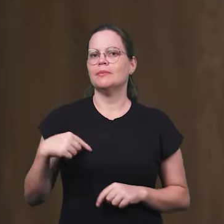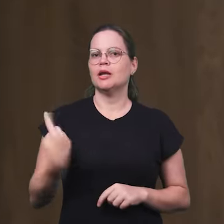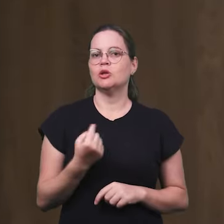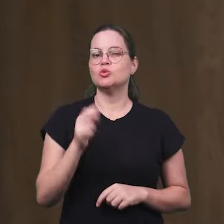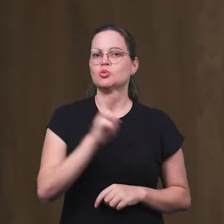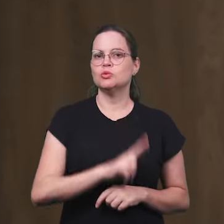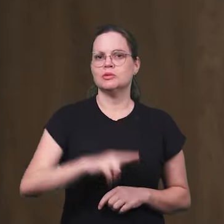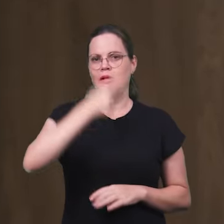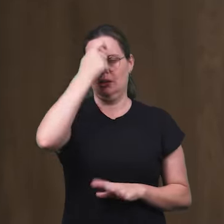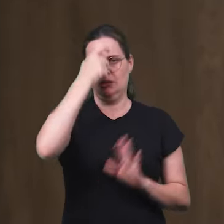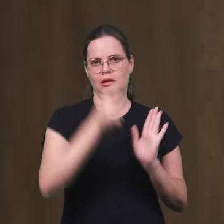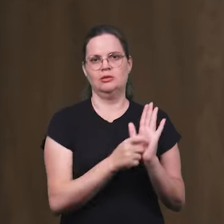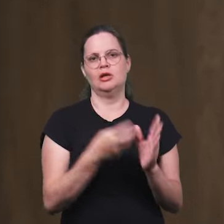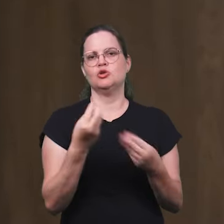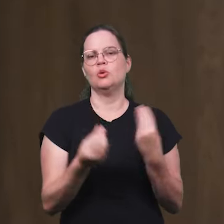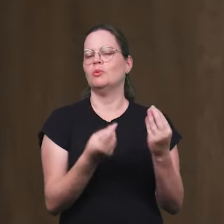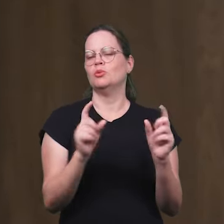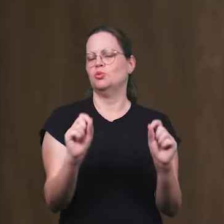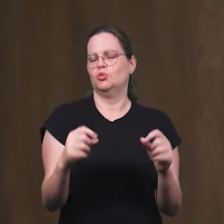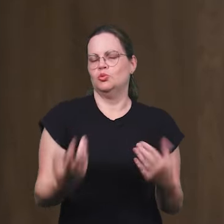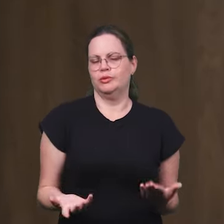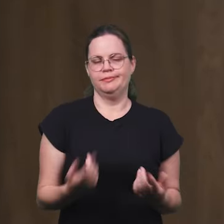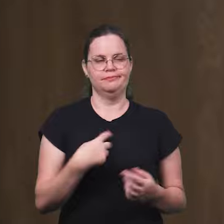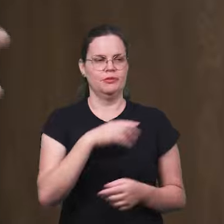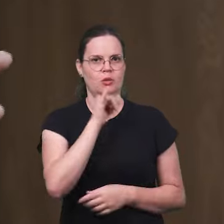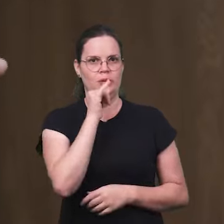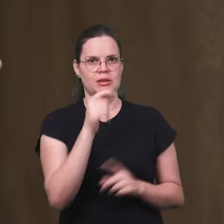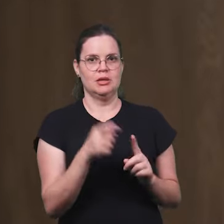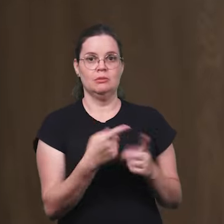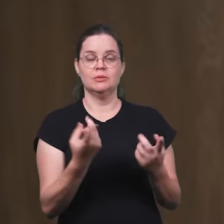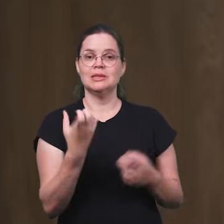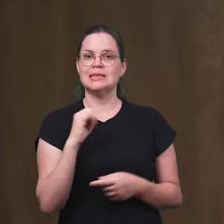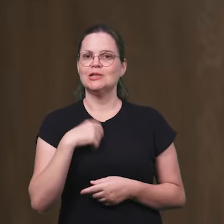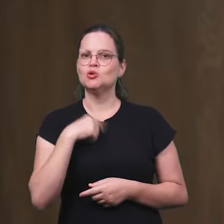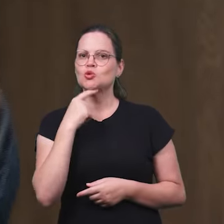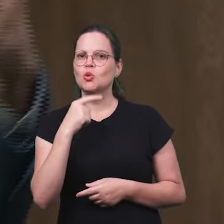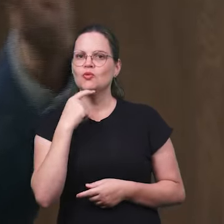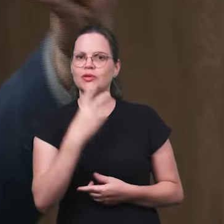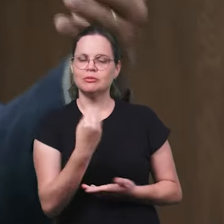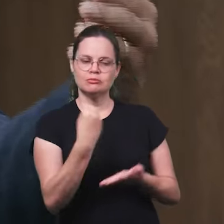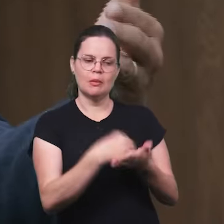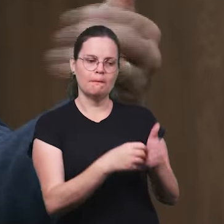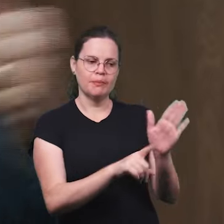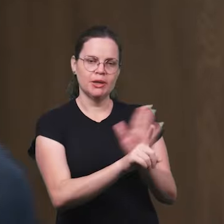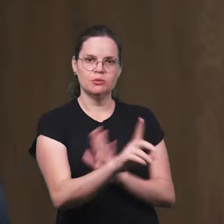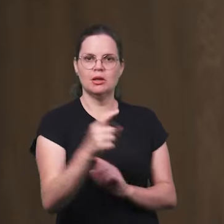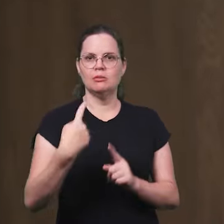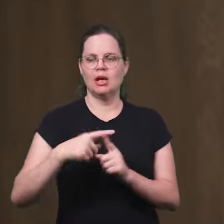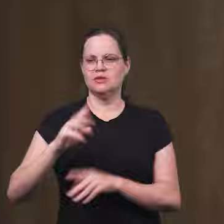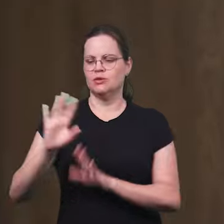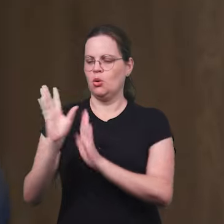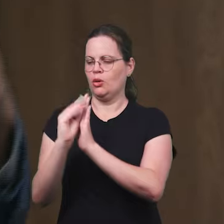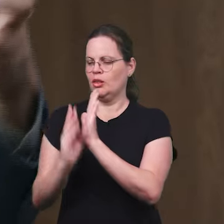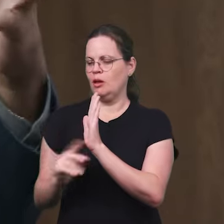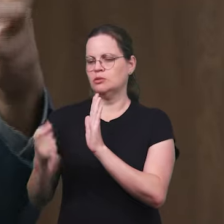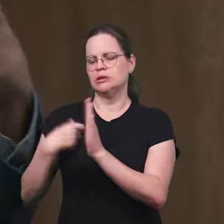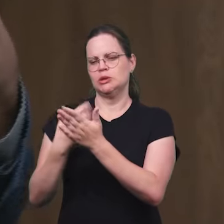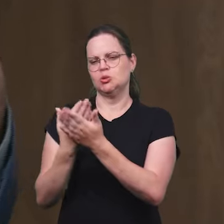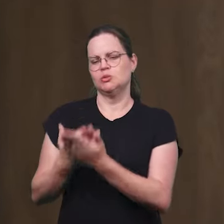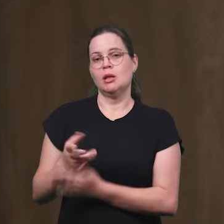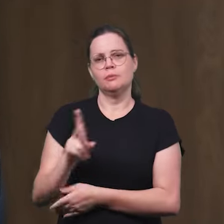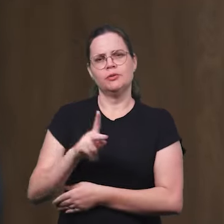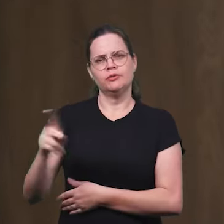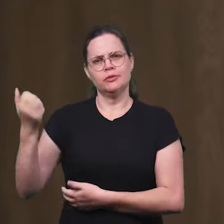da inteligência artificial? Por exemplo, ela pode nos tirar dúvidas. Às vezes você está estudando o conteúdo ali, o professor